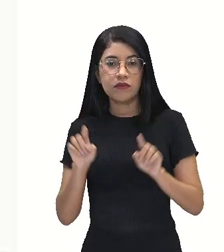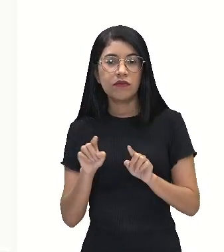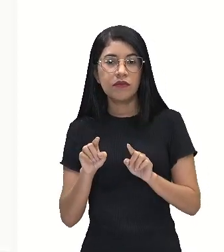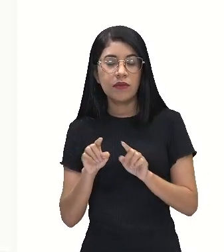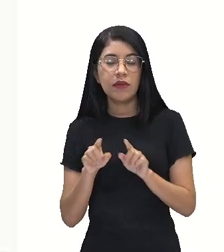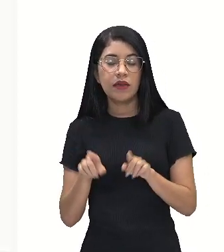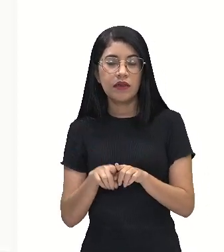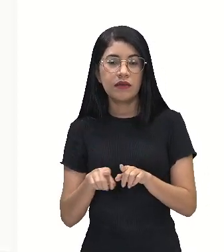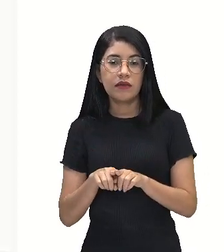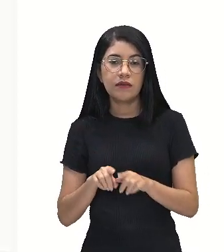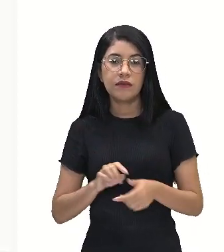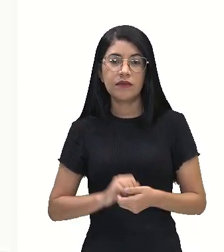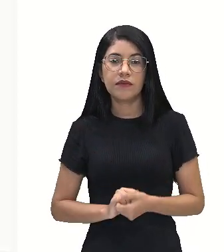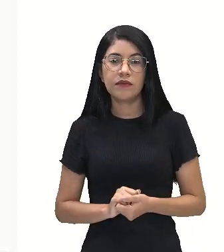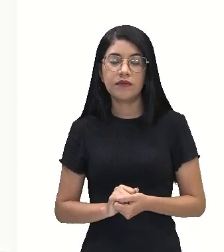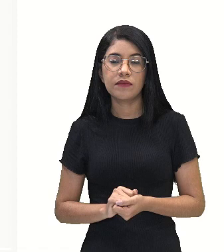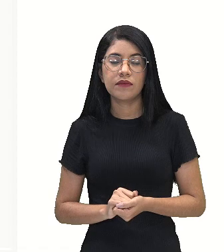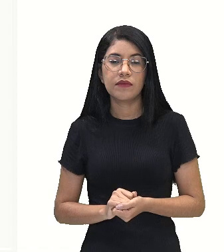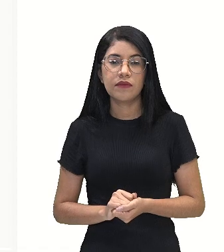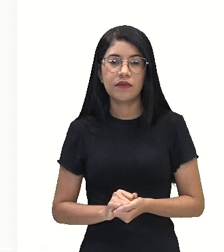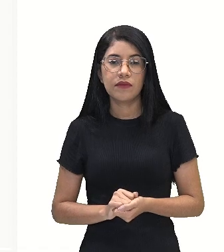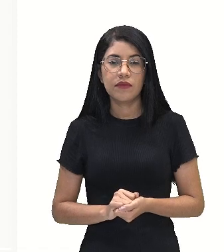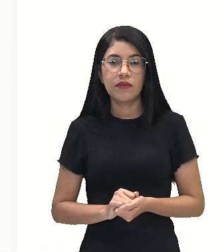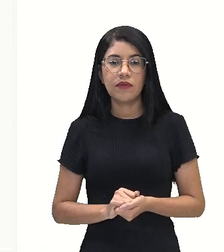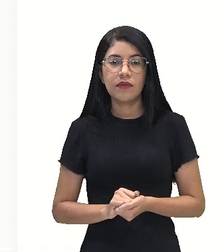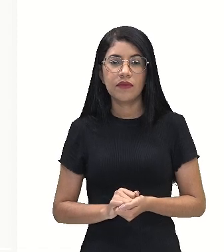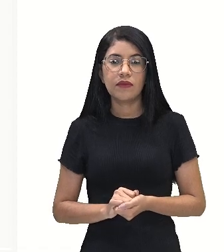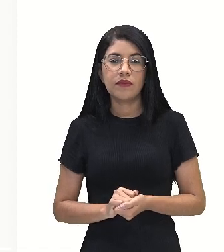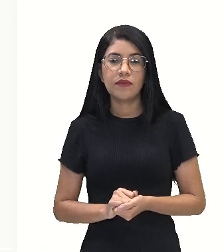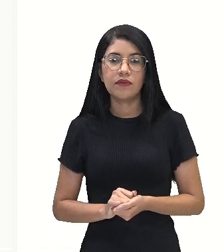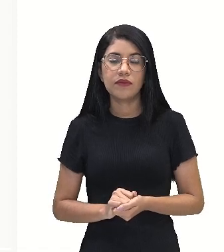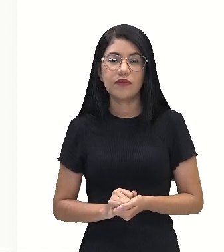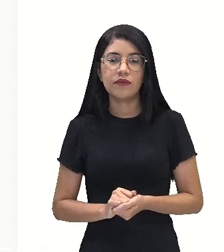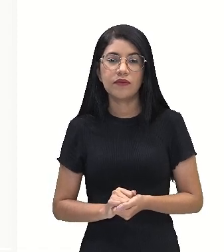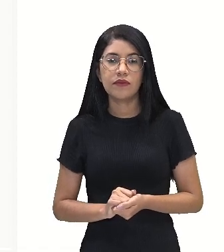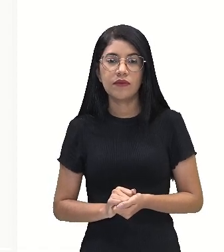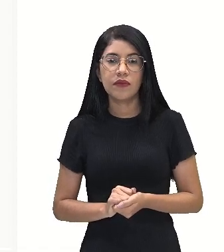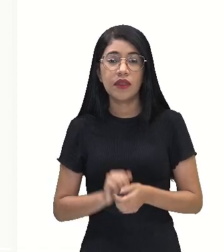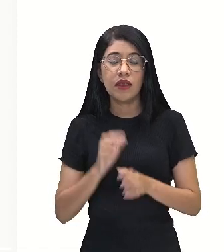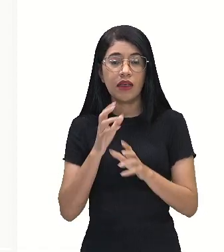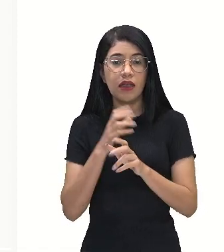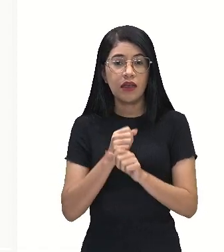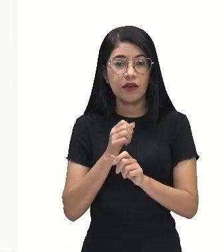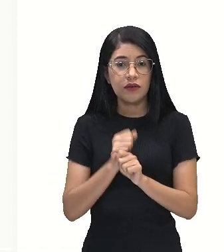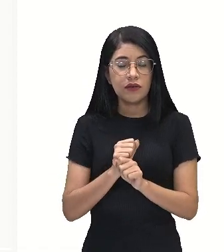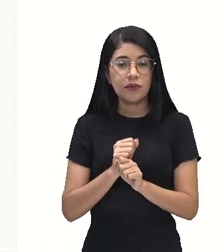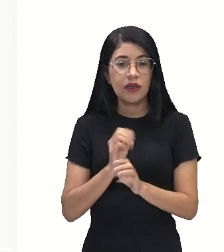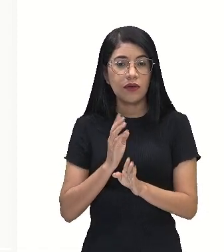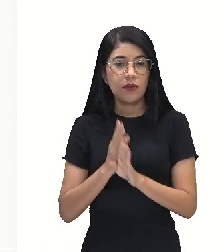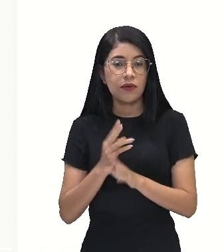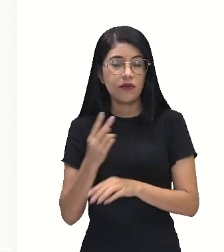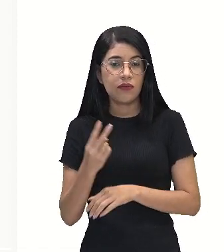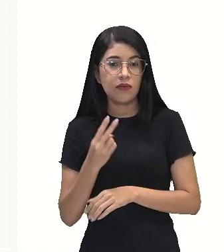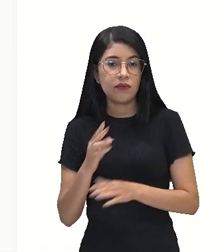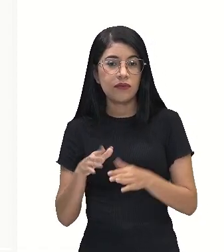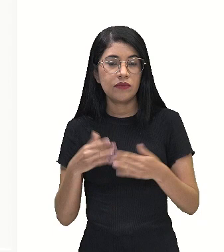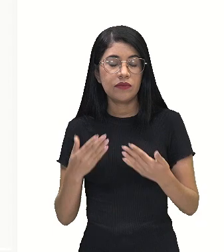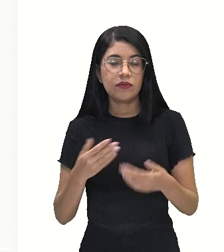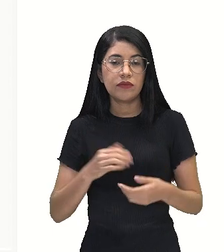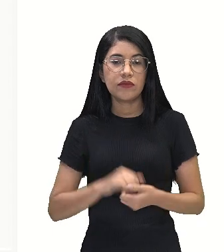entre parênteses. Isso vai ser igual. Ora, menos